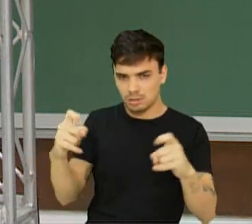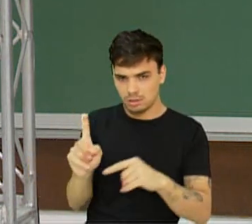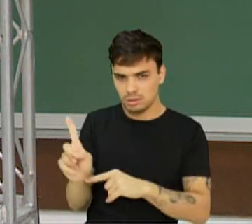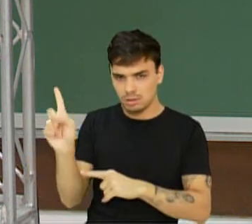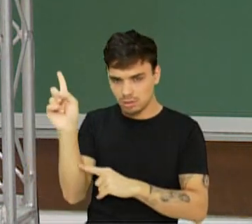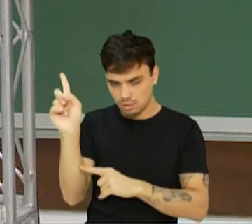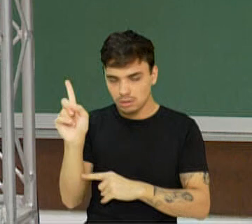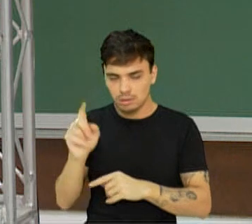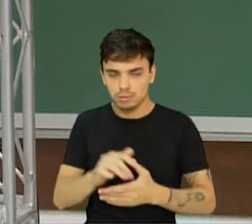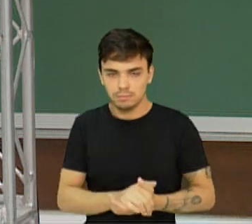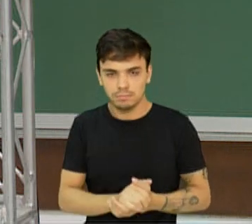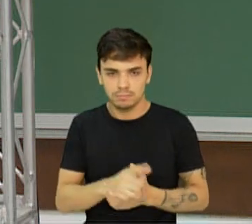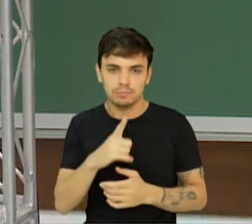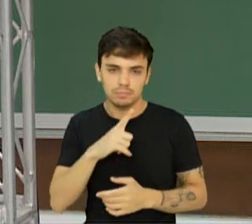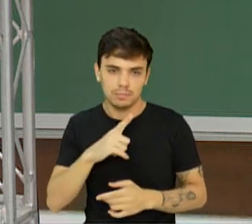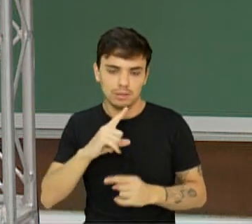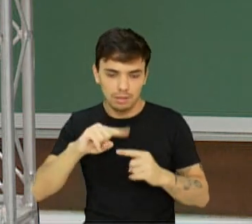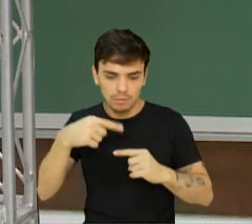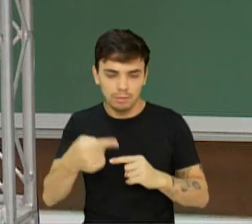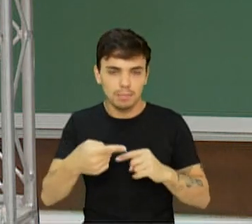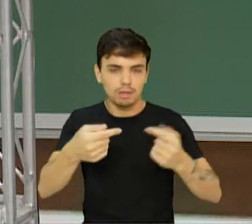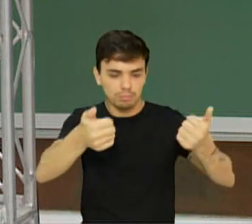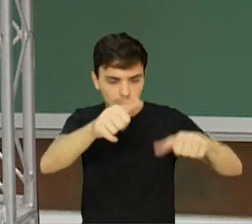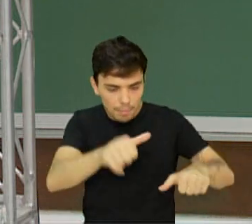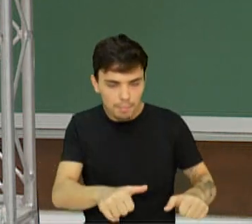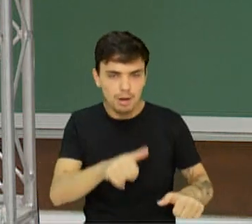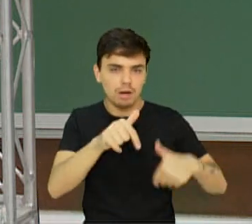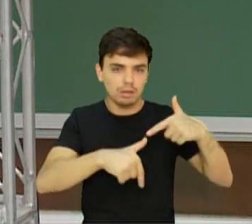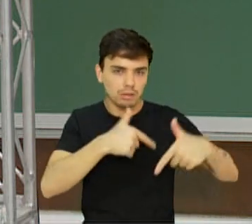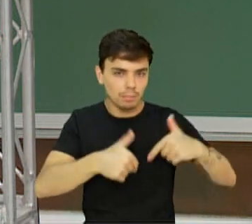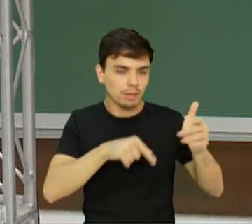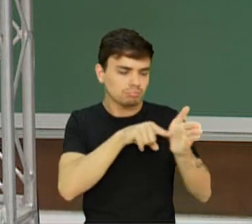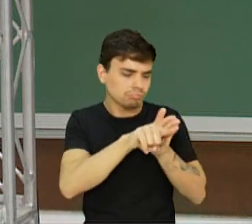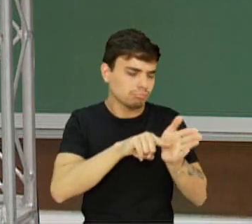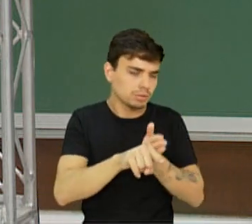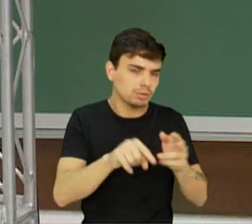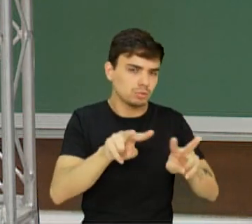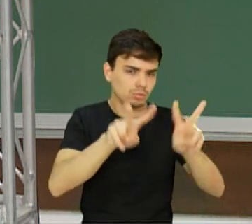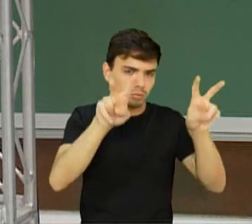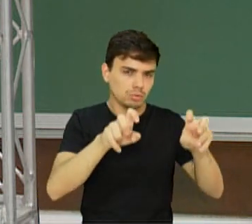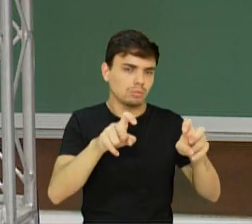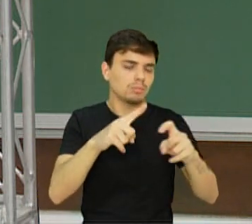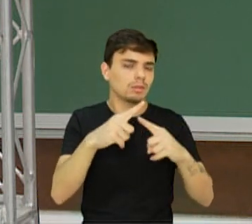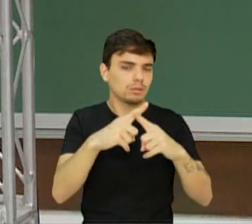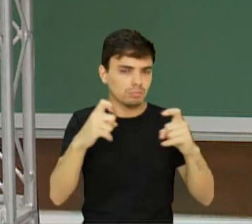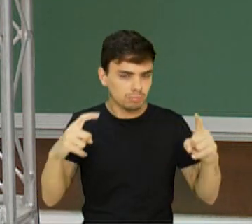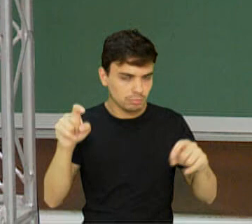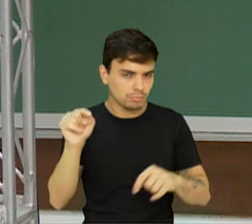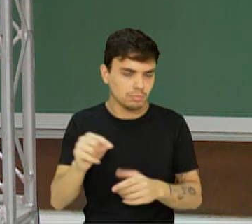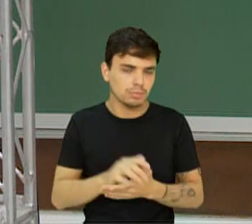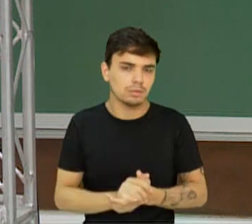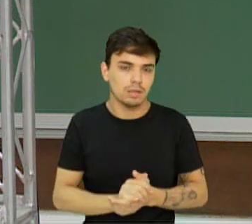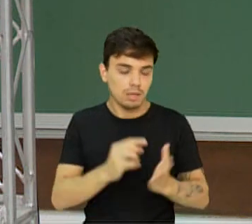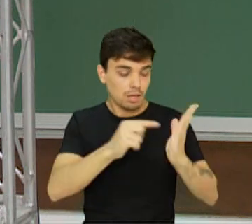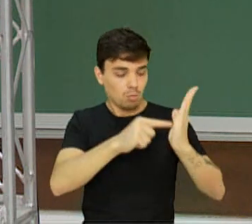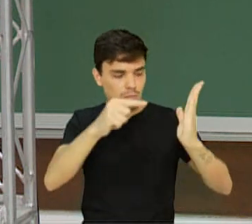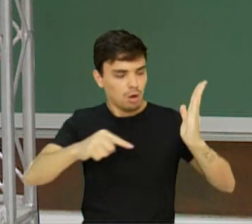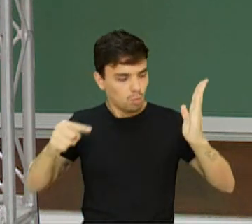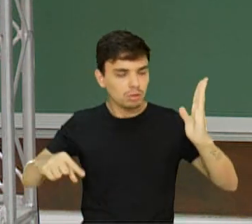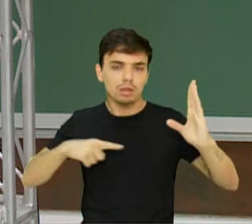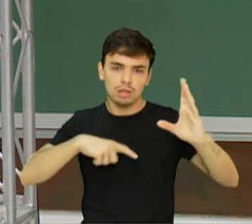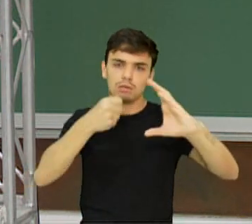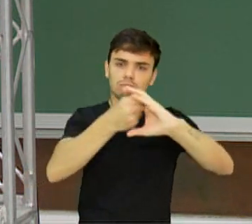elaborado um trabalho pós-Einstein sobre esse assunto, são ondas que têm uma característica muito